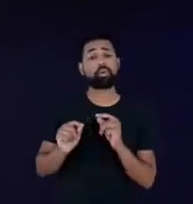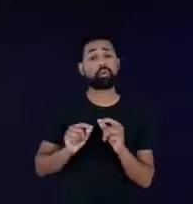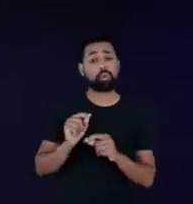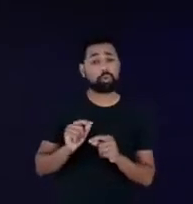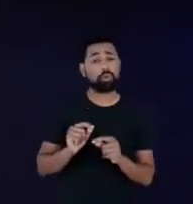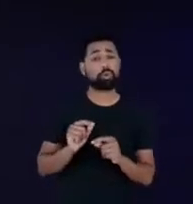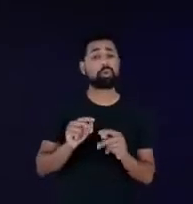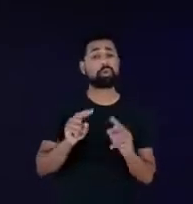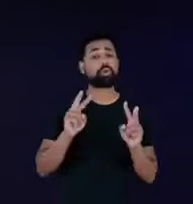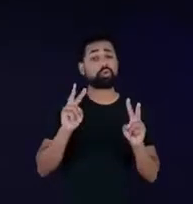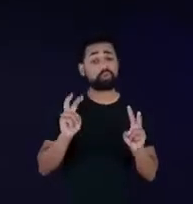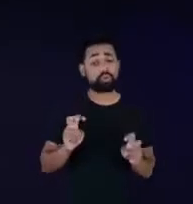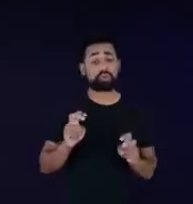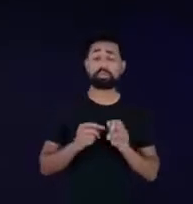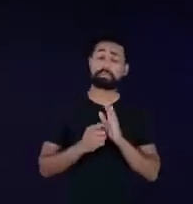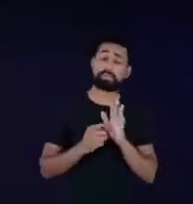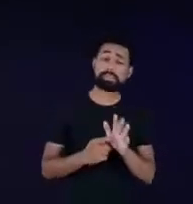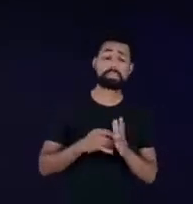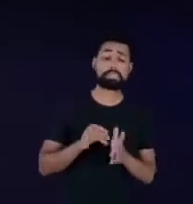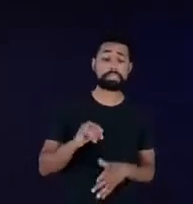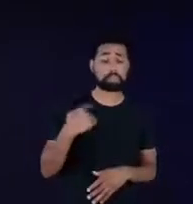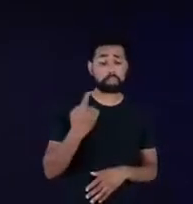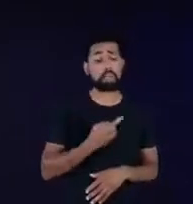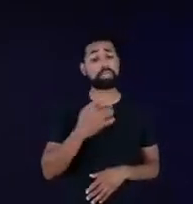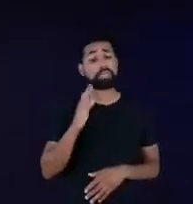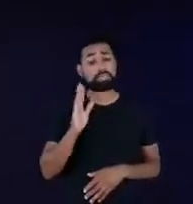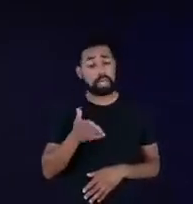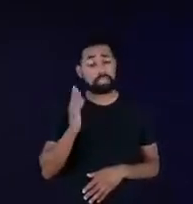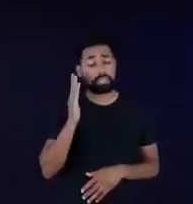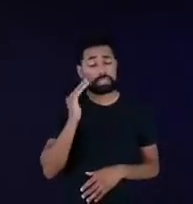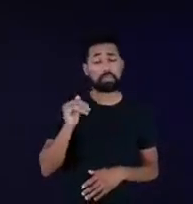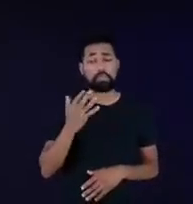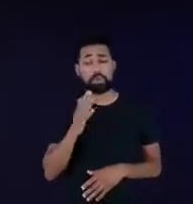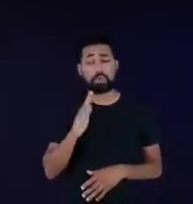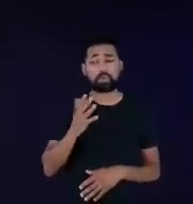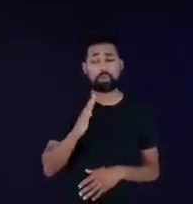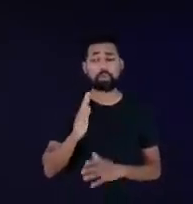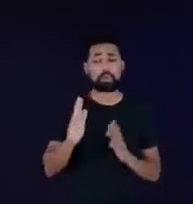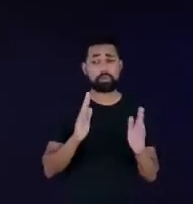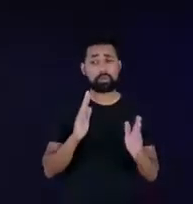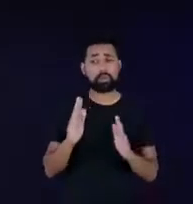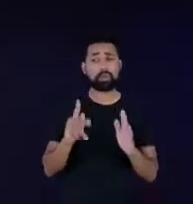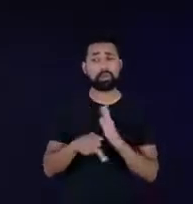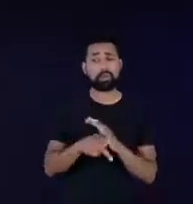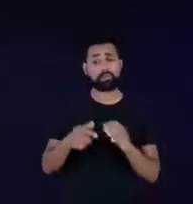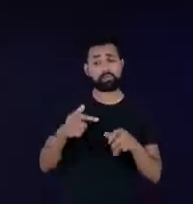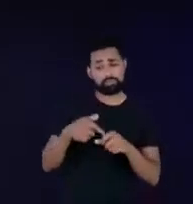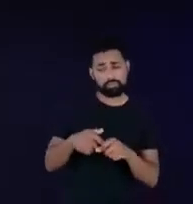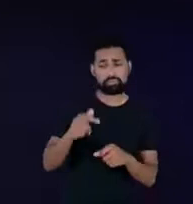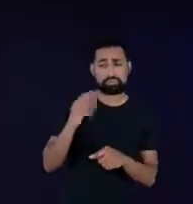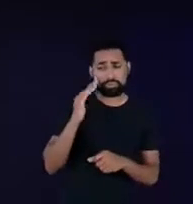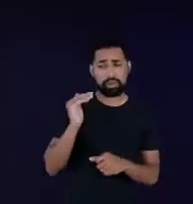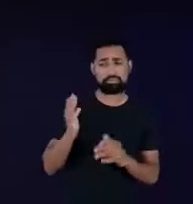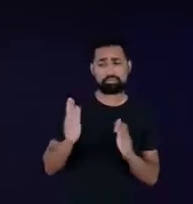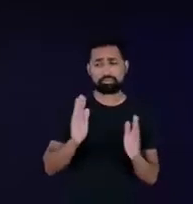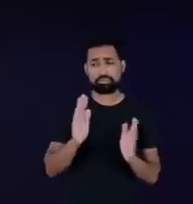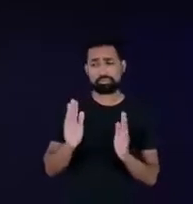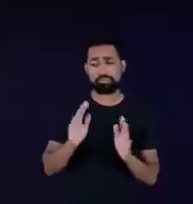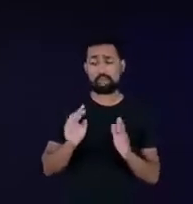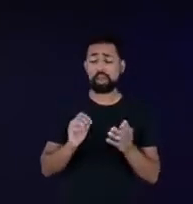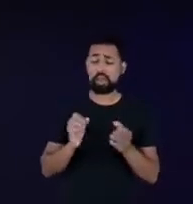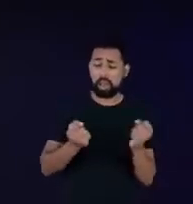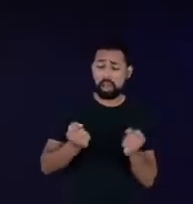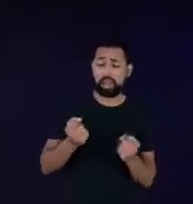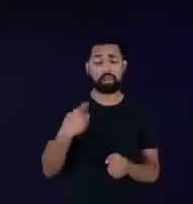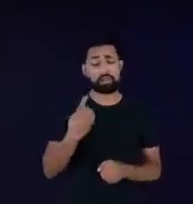relação à sua apresentação, se a gente já tem uma estimativa de vida útil das células de combustível aplicadas nesses veículos. A gente sabe que ainda